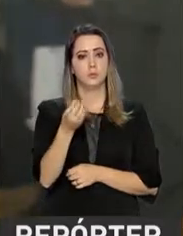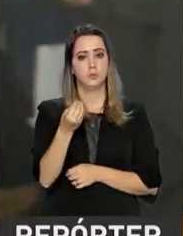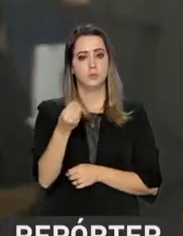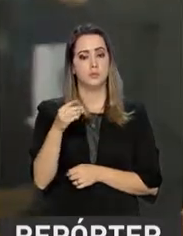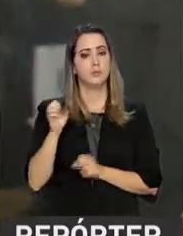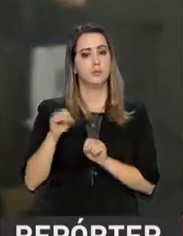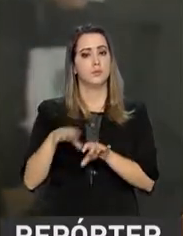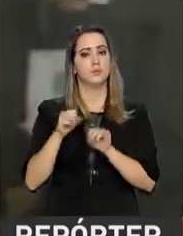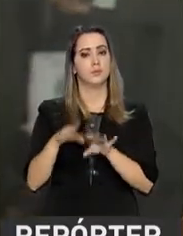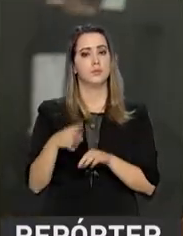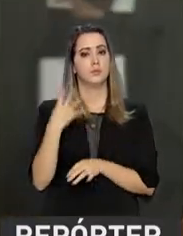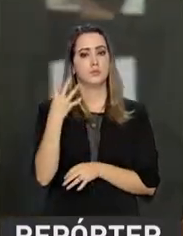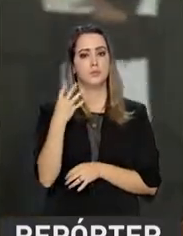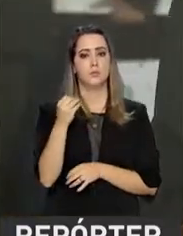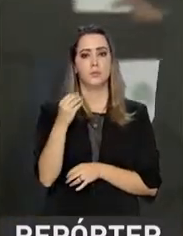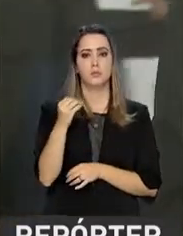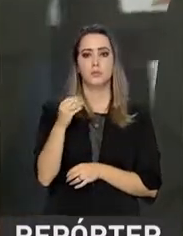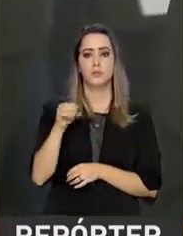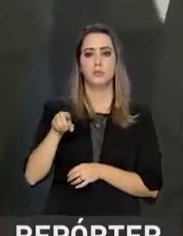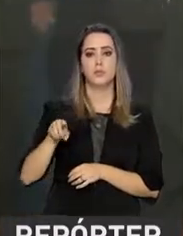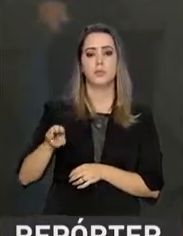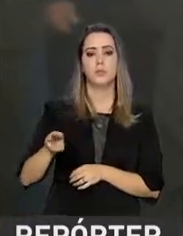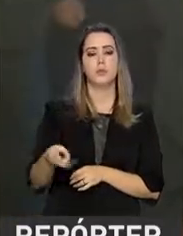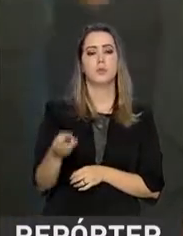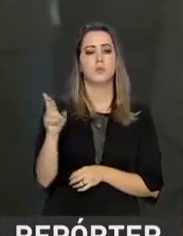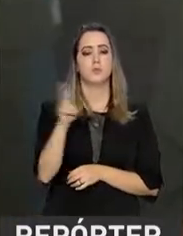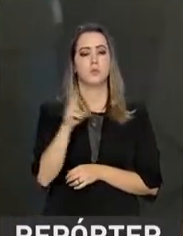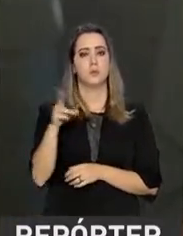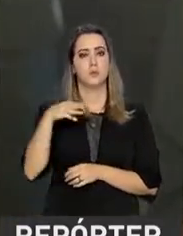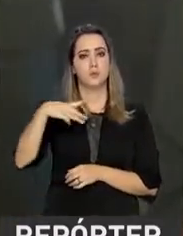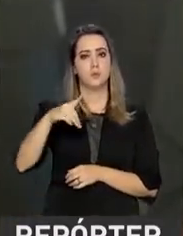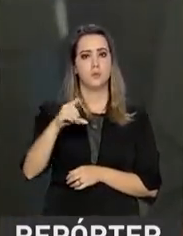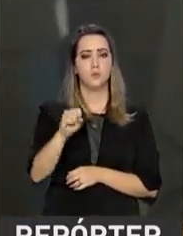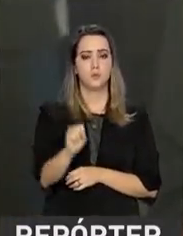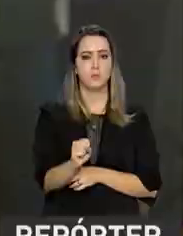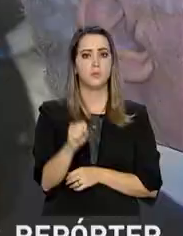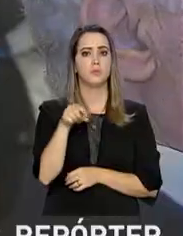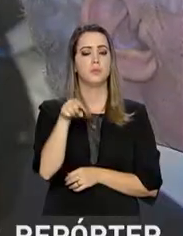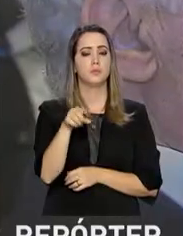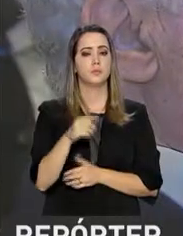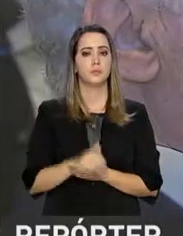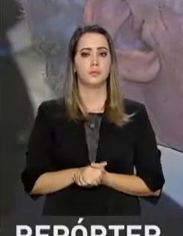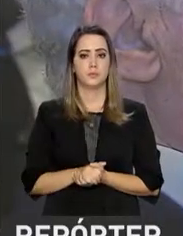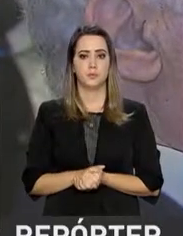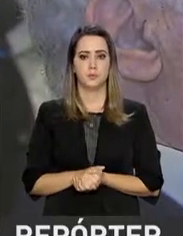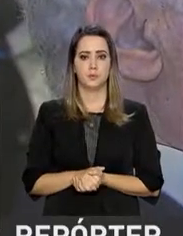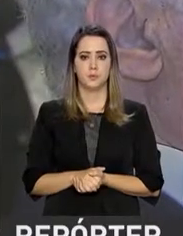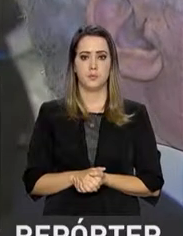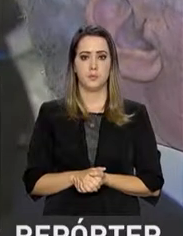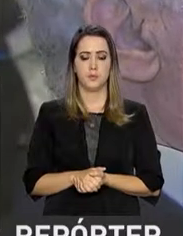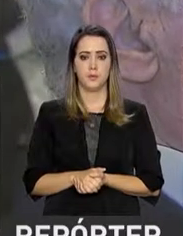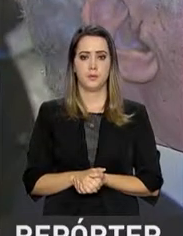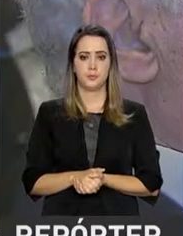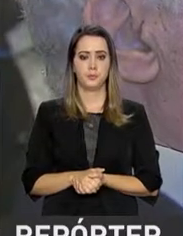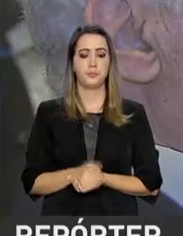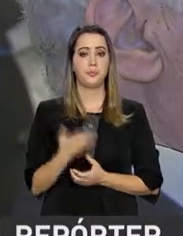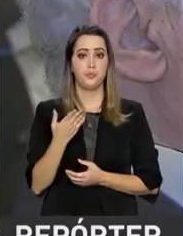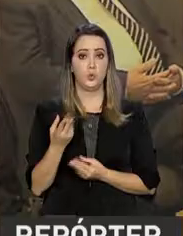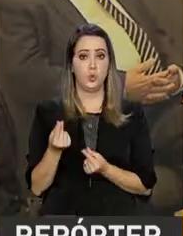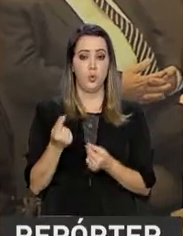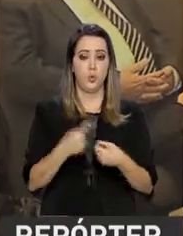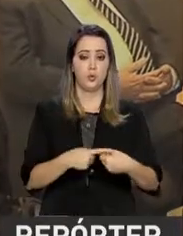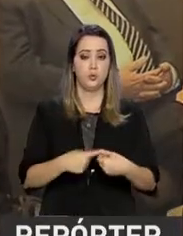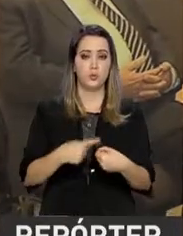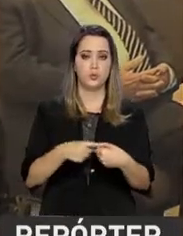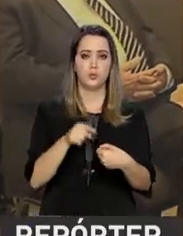educação e 400 milhões para o desenvolvimento social dos municípios. Os municípios beneficiados recebem recursos